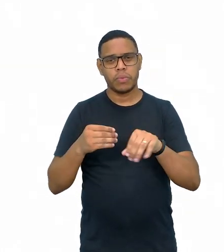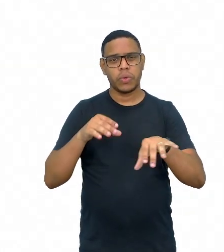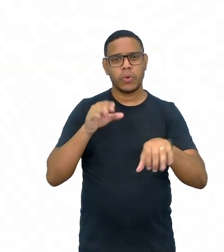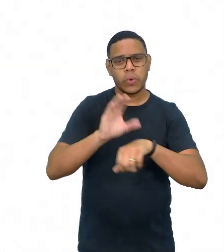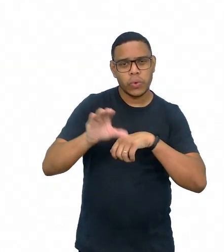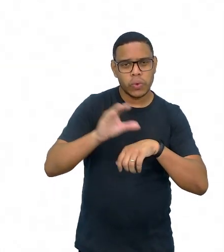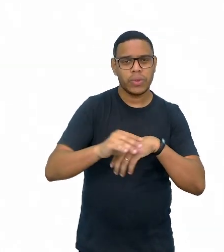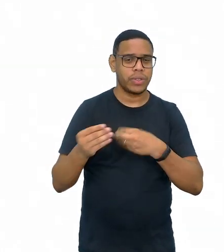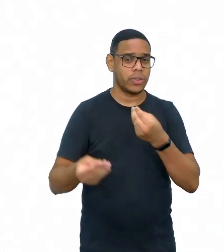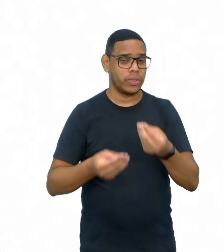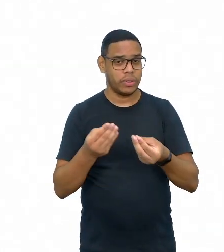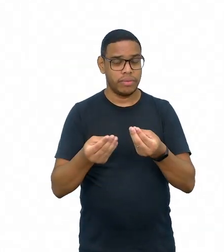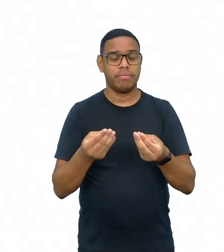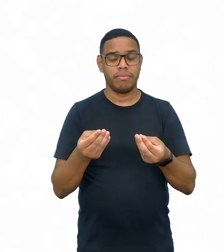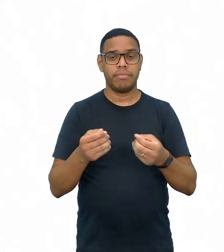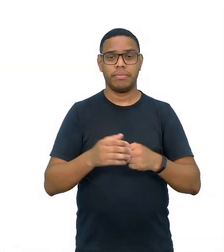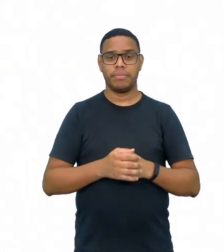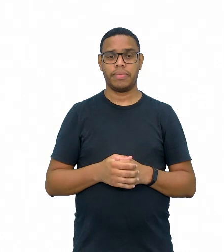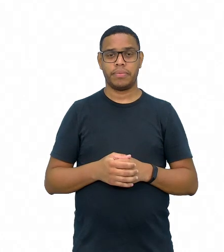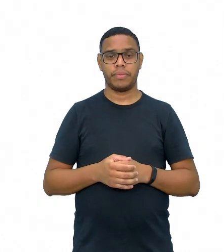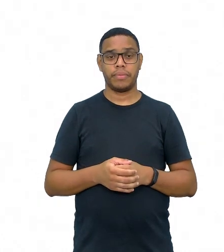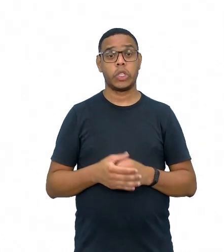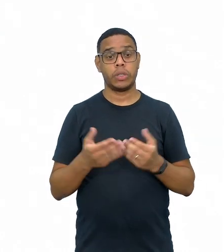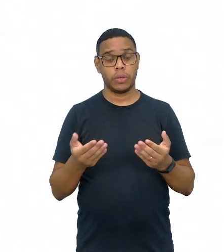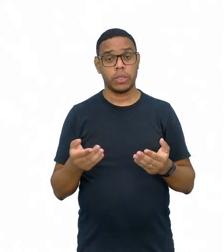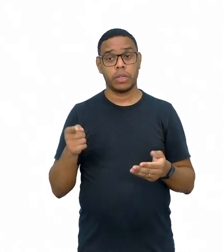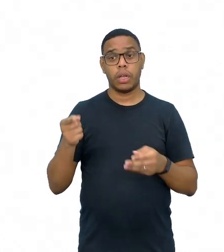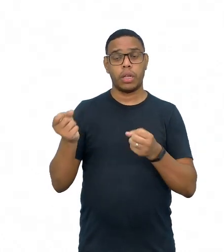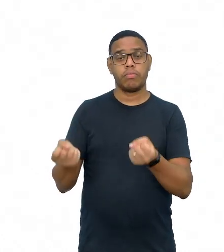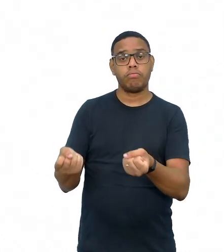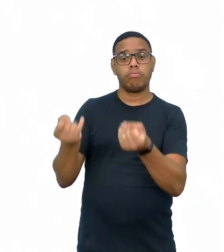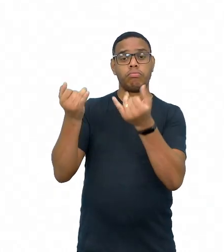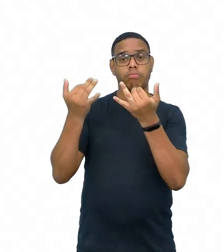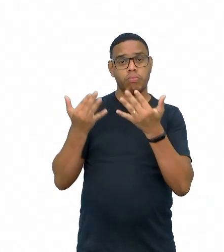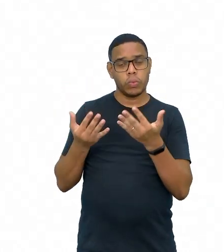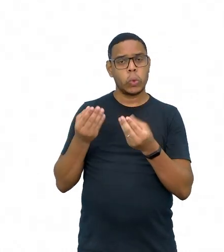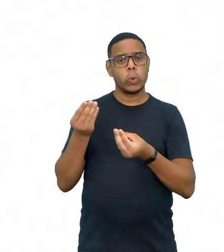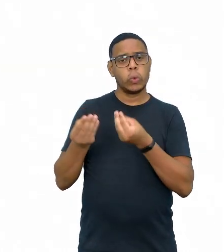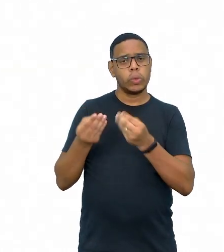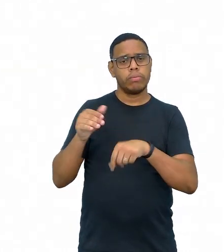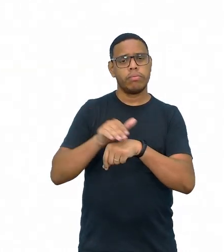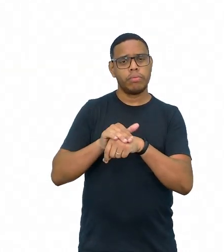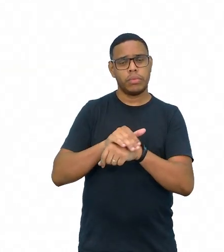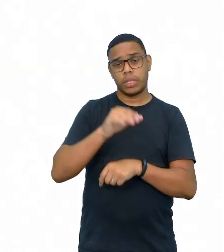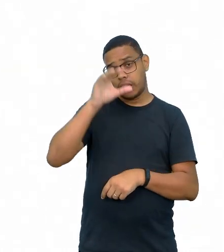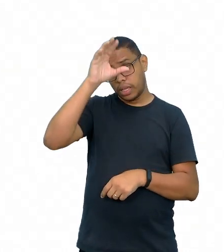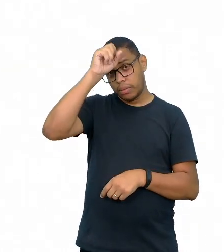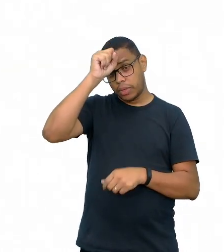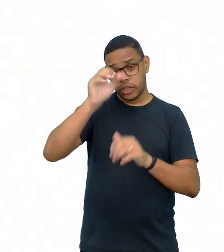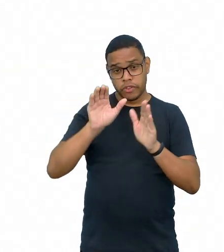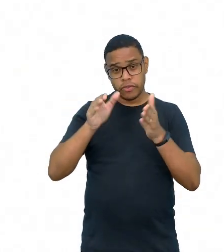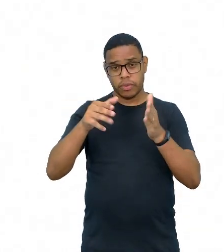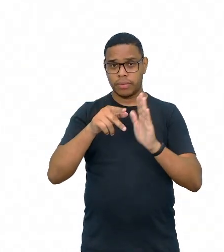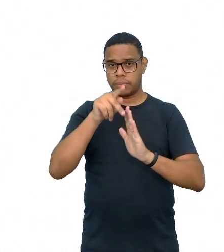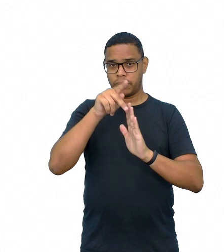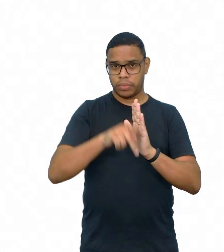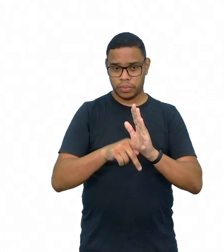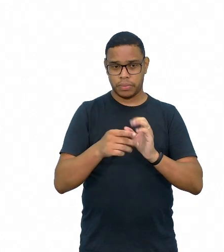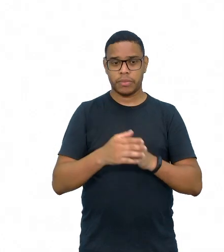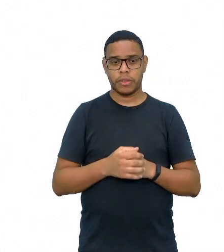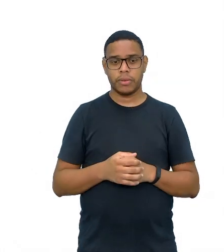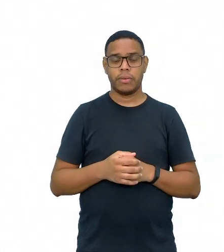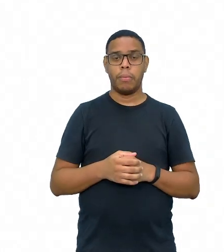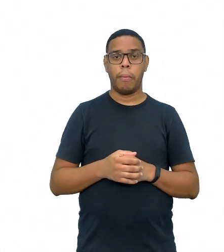formação, dando corpo para essa nossa formação. Então, ele trouxe para uma discussão aprendizagem baseada em projetos. E